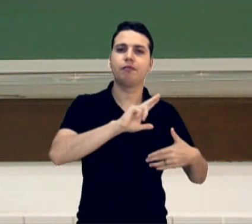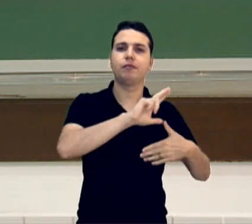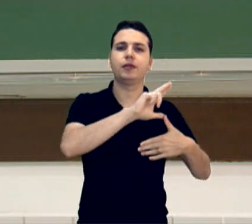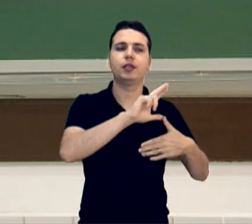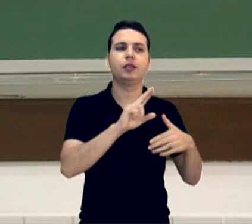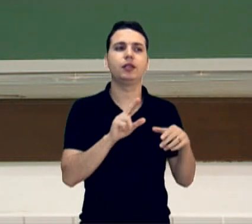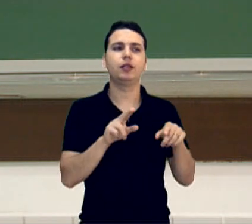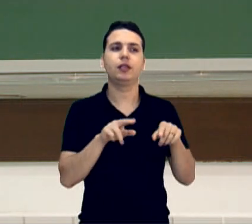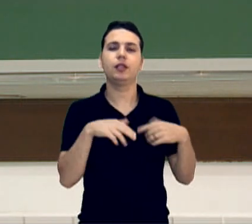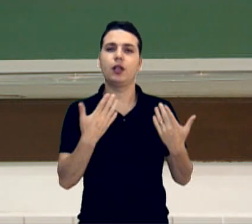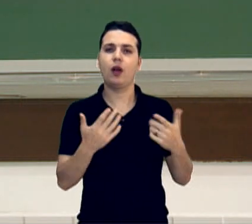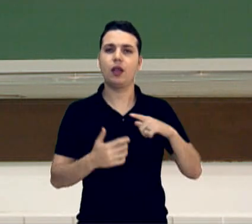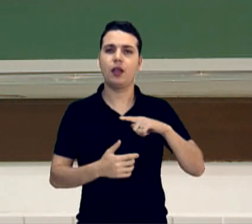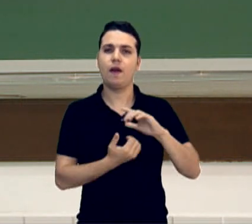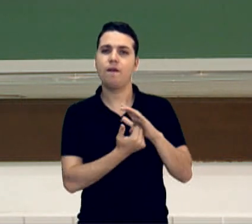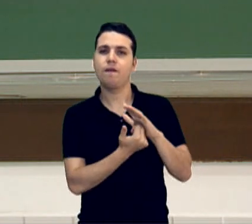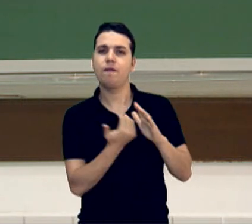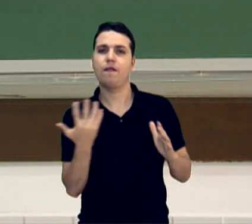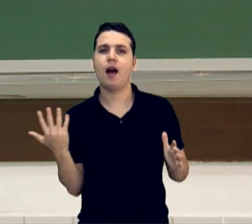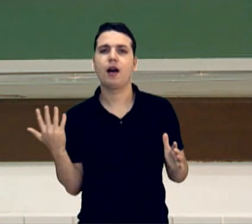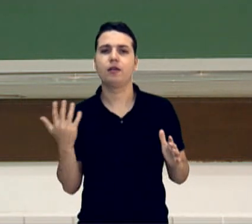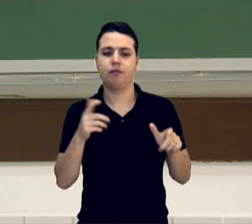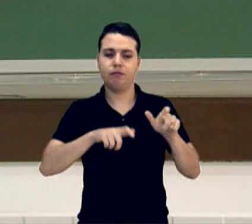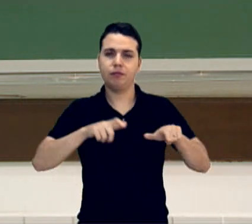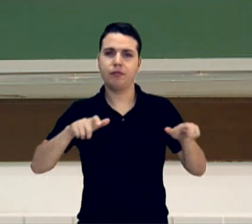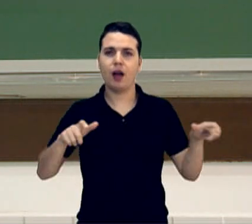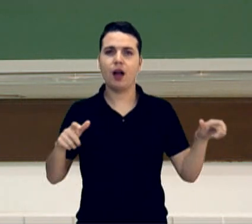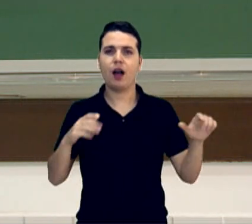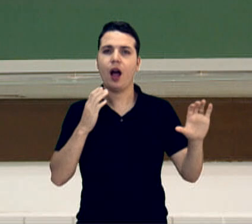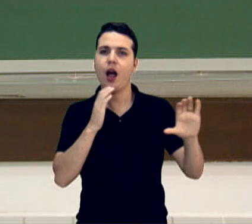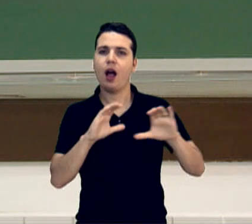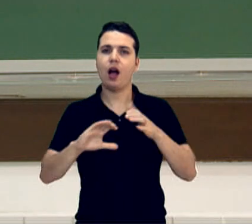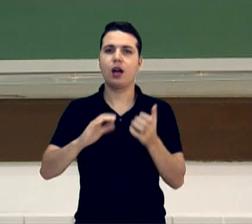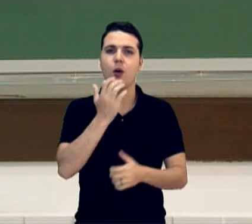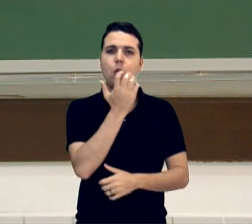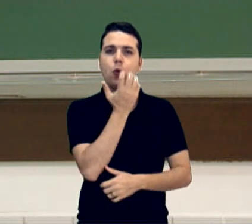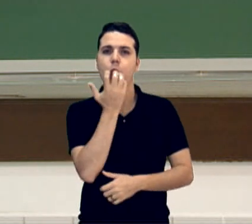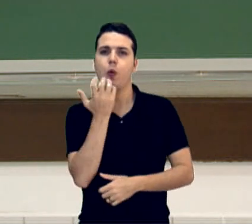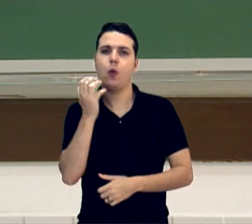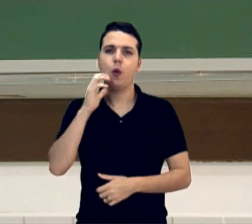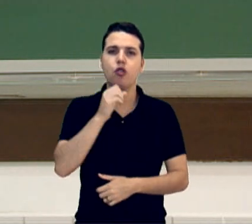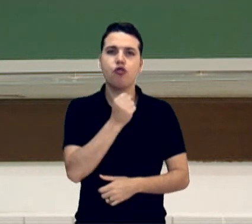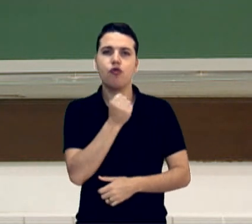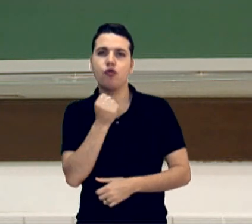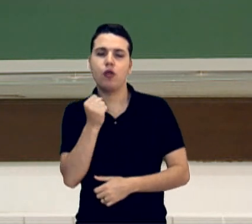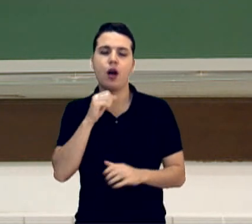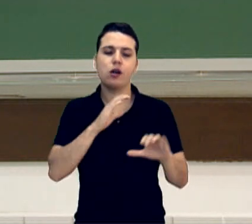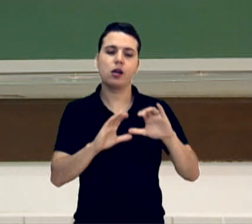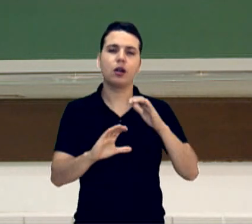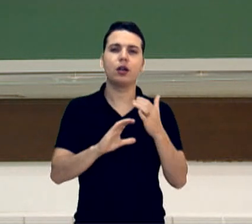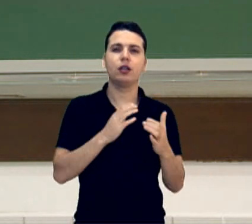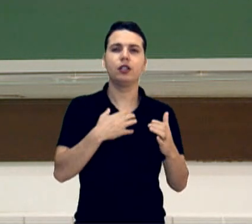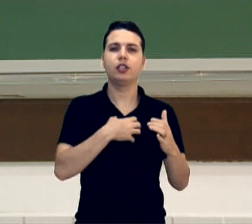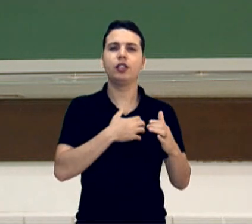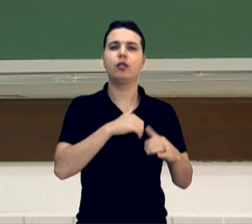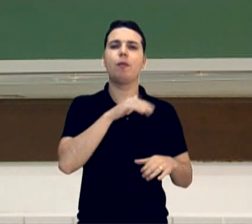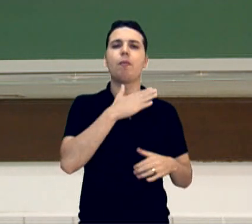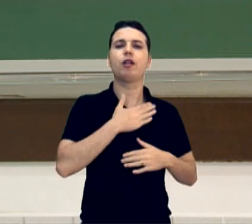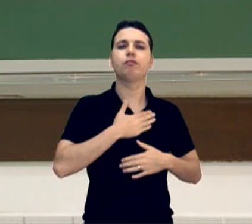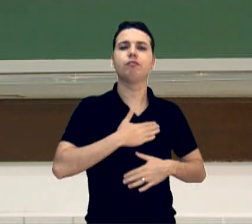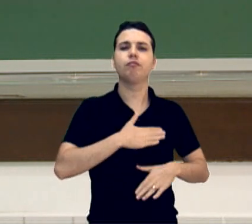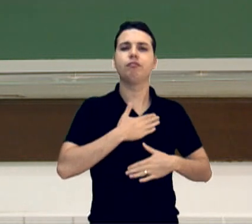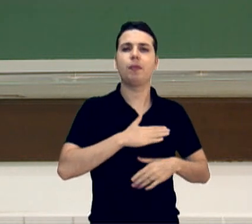E então tem vários cantores que estão usando, né, essa batida mais lenta do